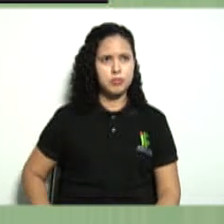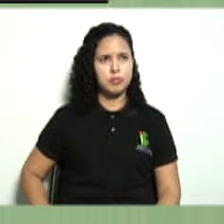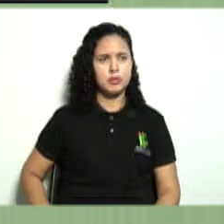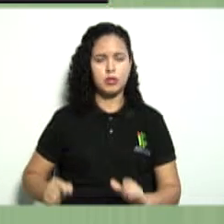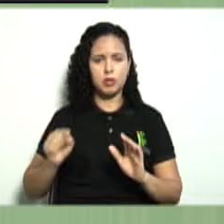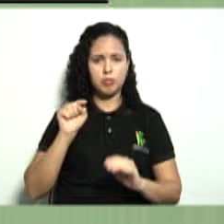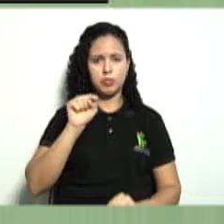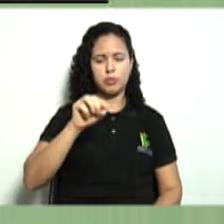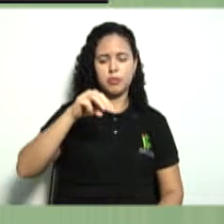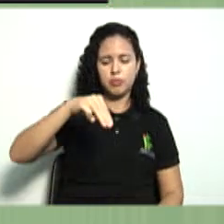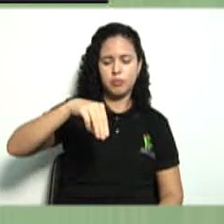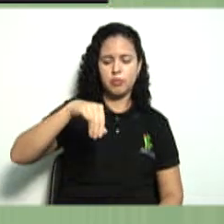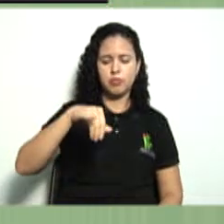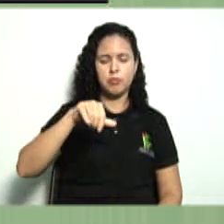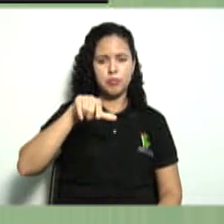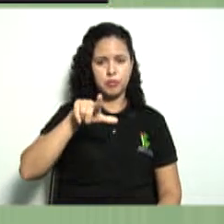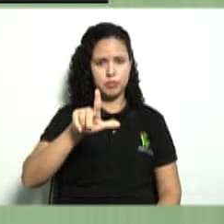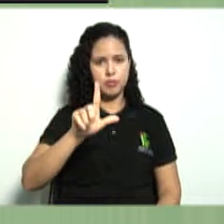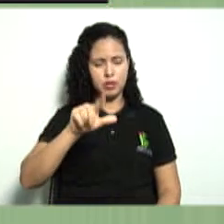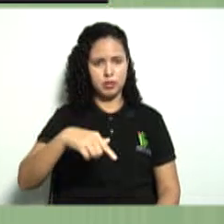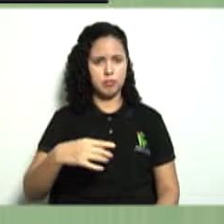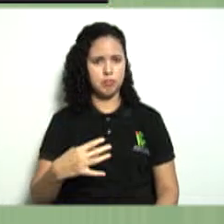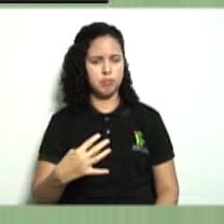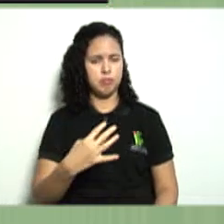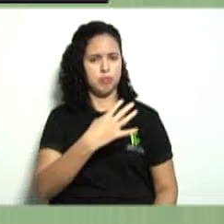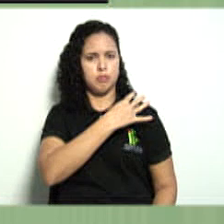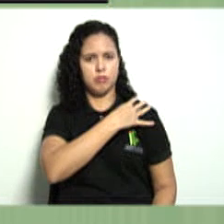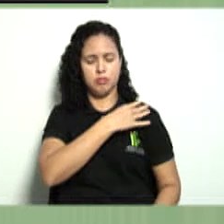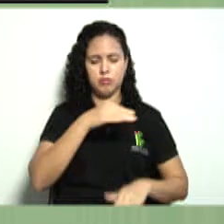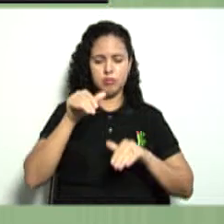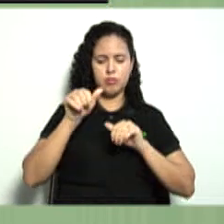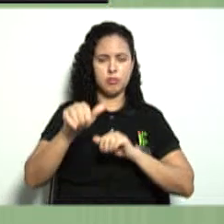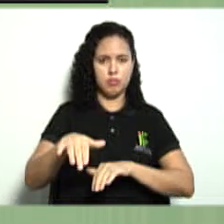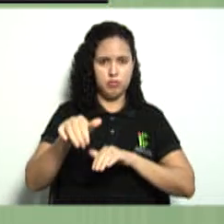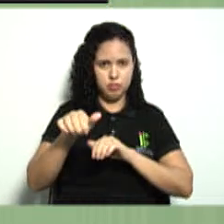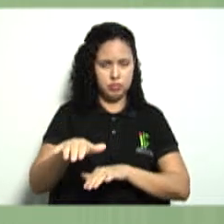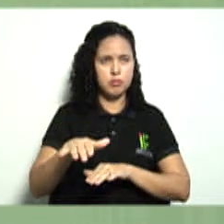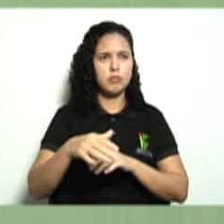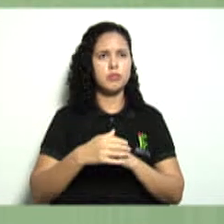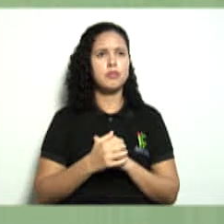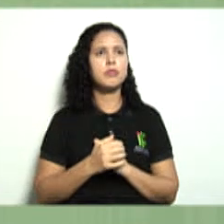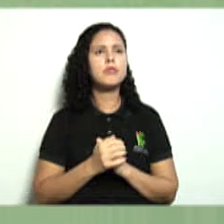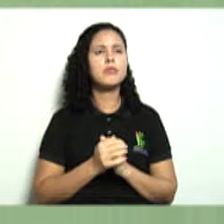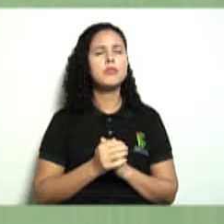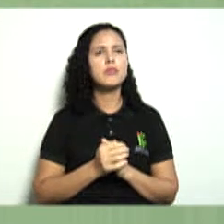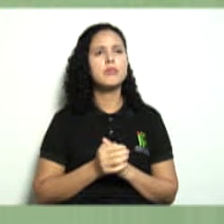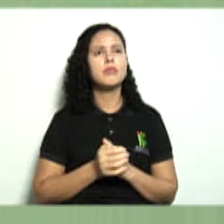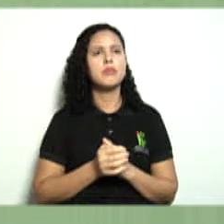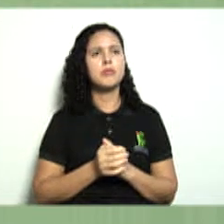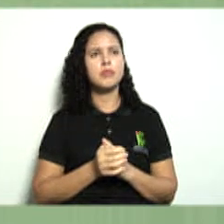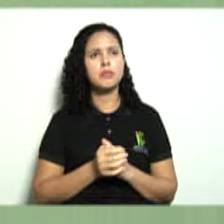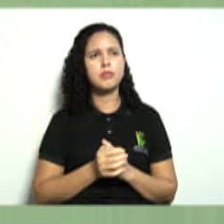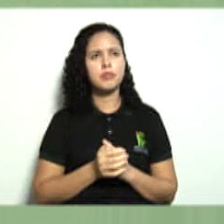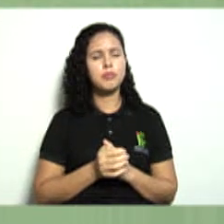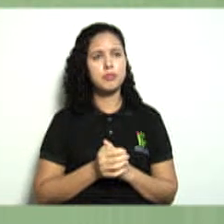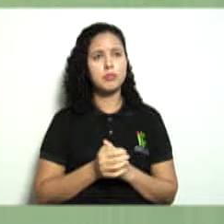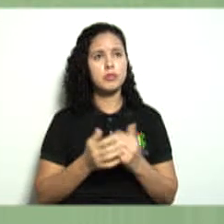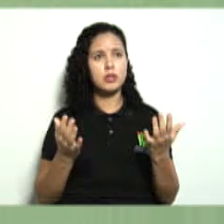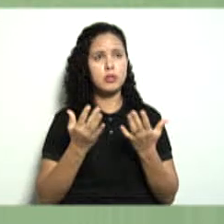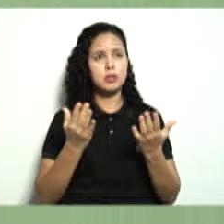militar. Assim como org é uma organização ou não governamental. Ok? Aí vem os